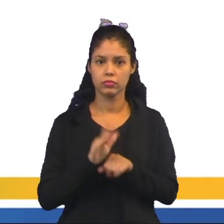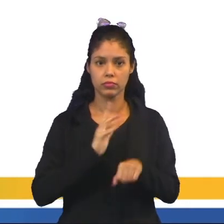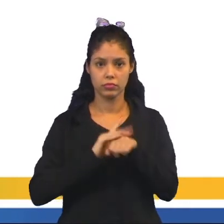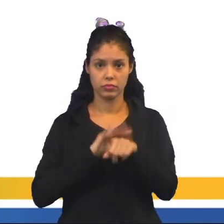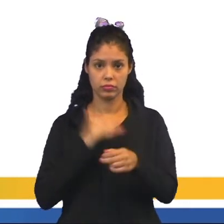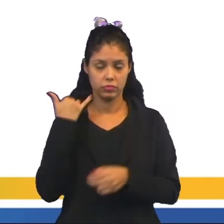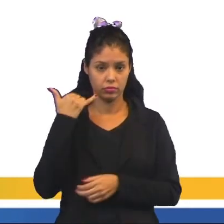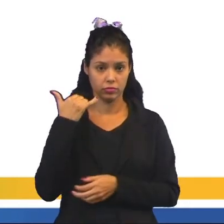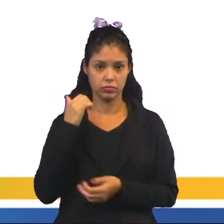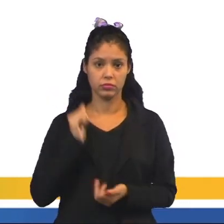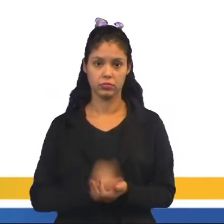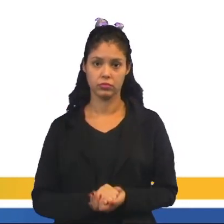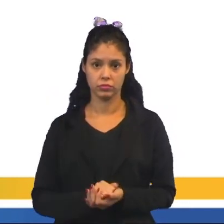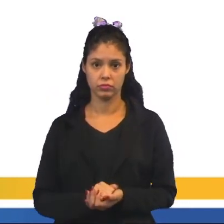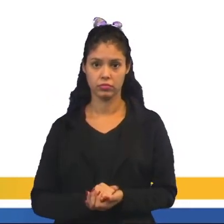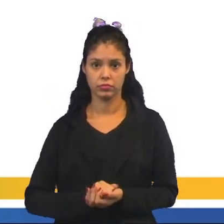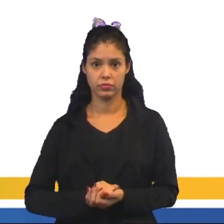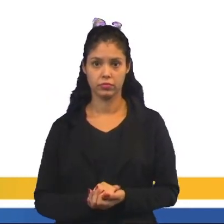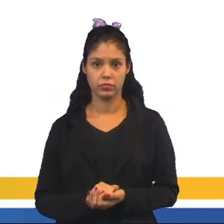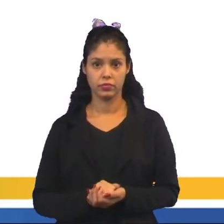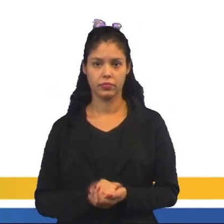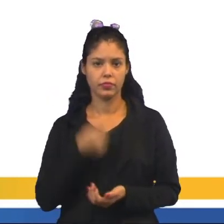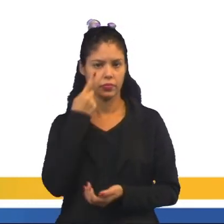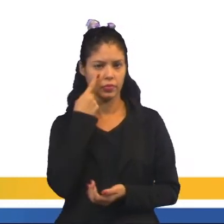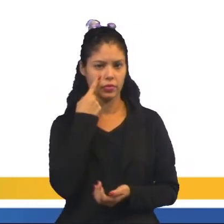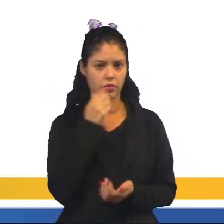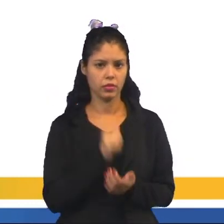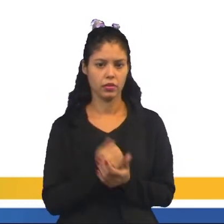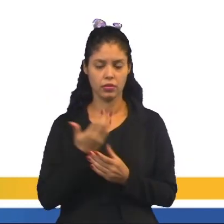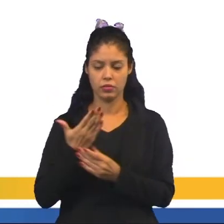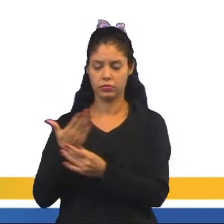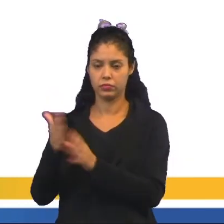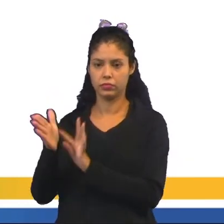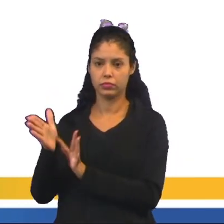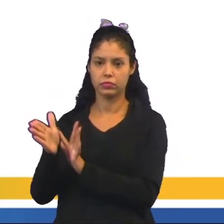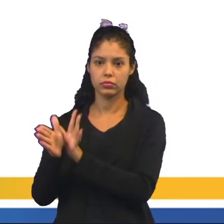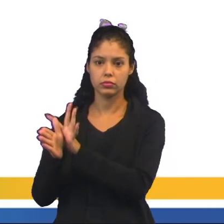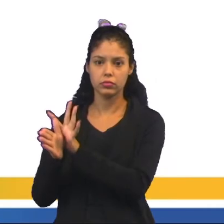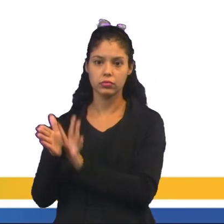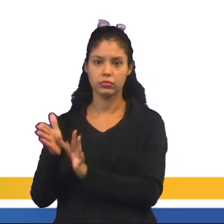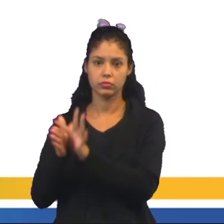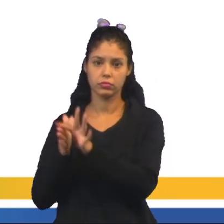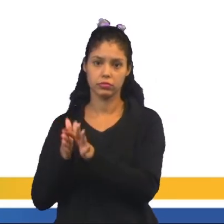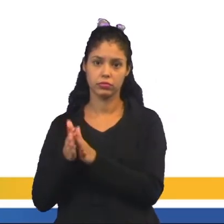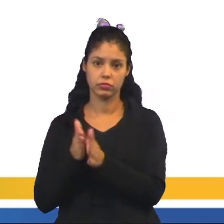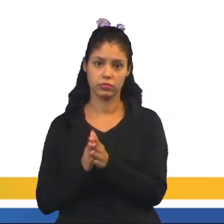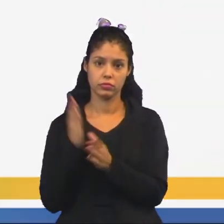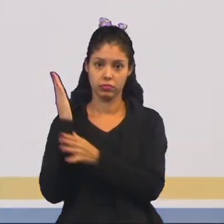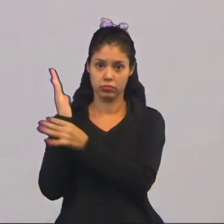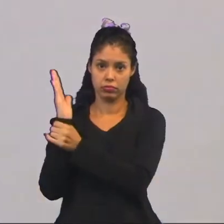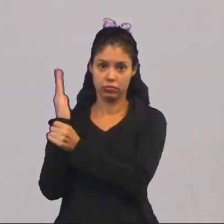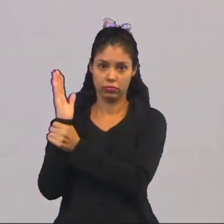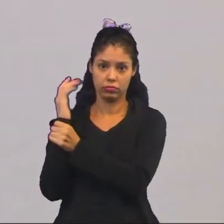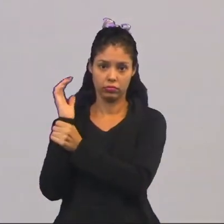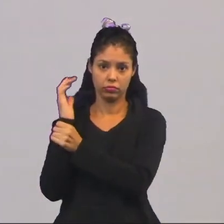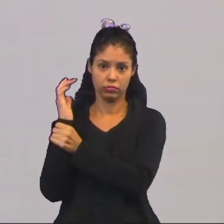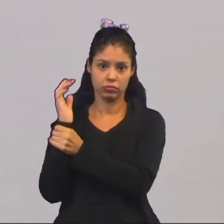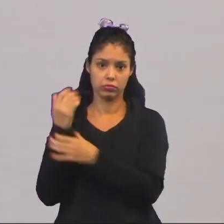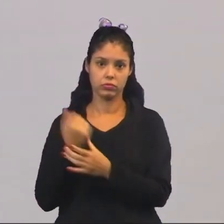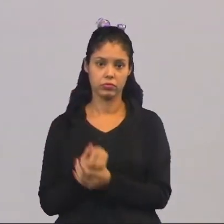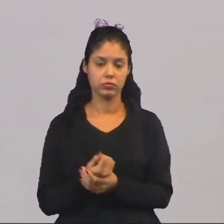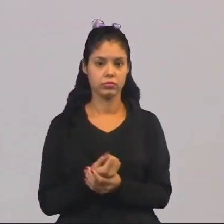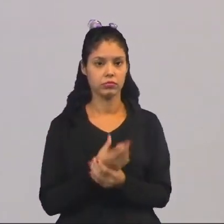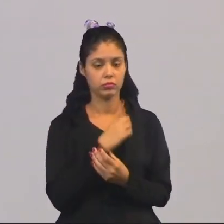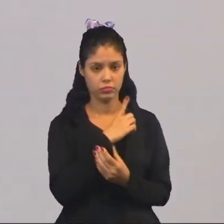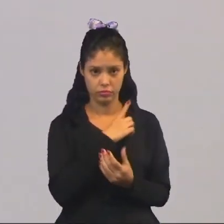de smartphone. Você está vendo aí no polegar, mas muitas vezes você sente a dor no pulso. Eu recentemente tive